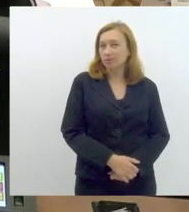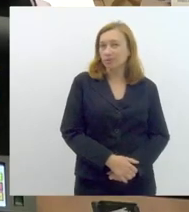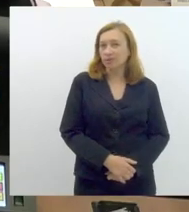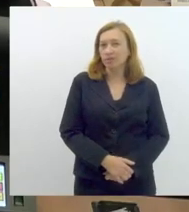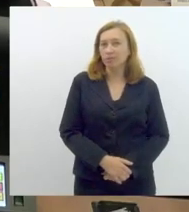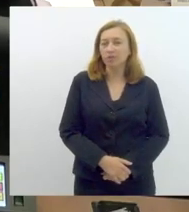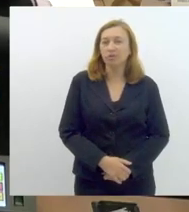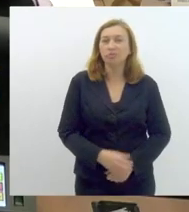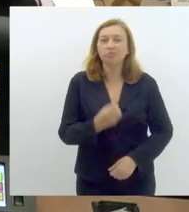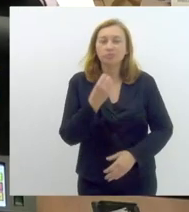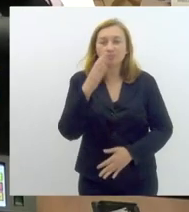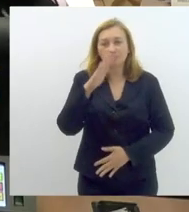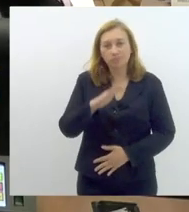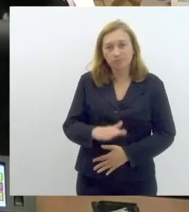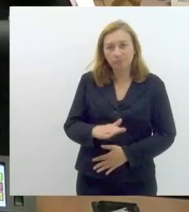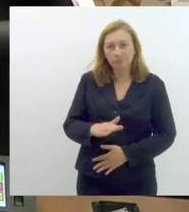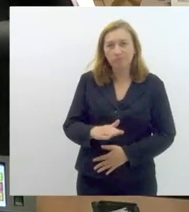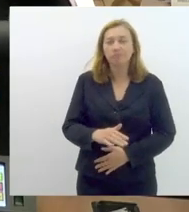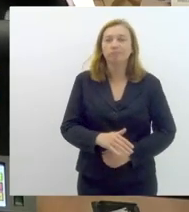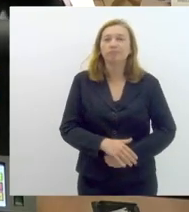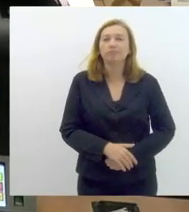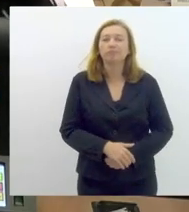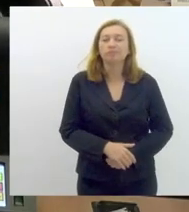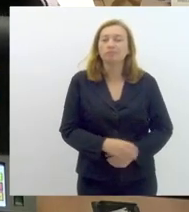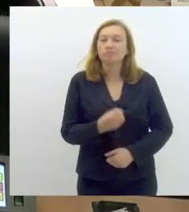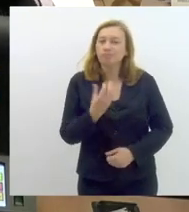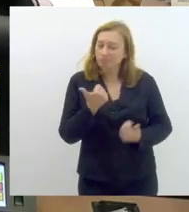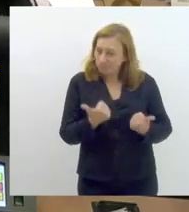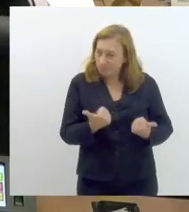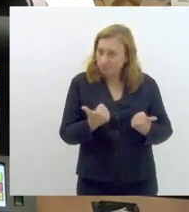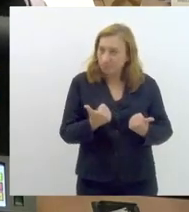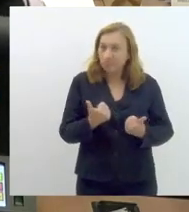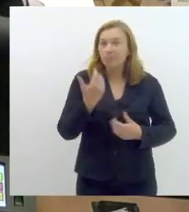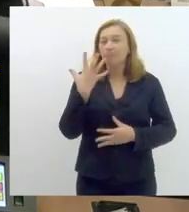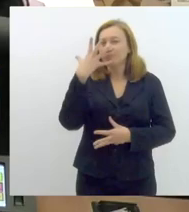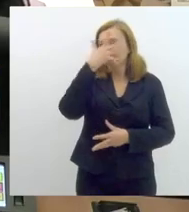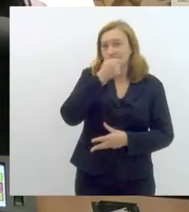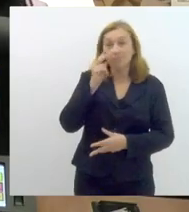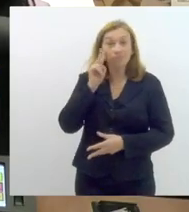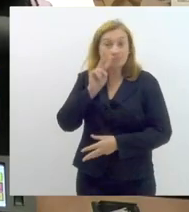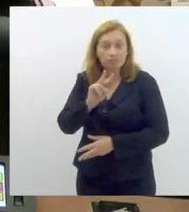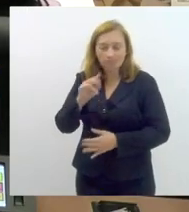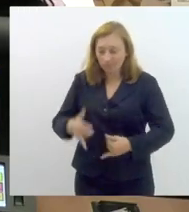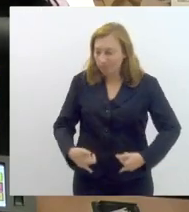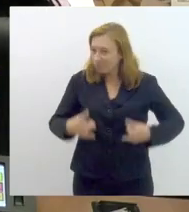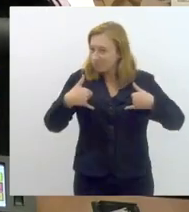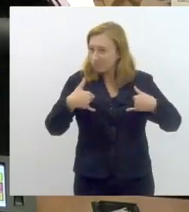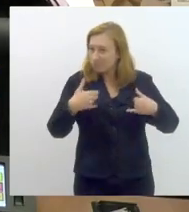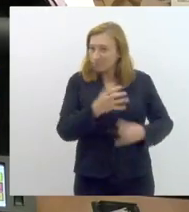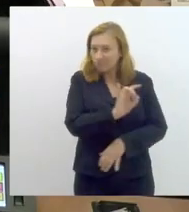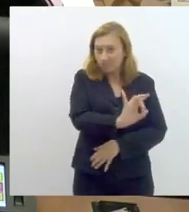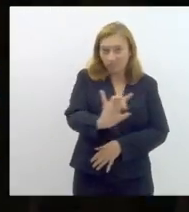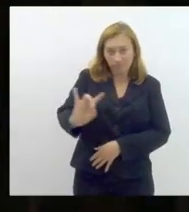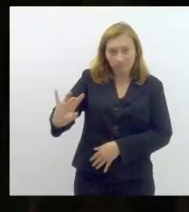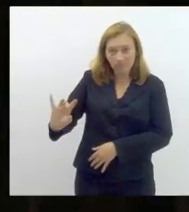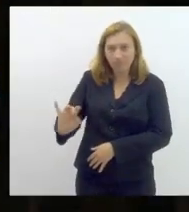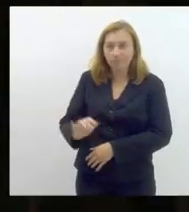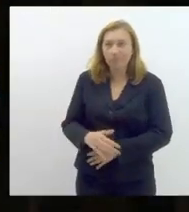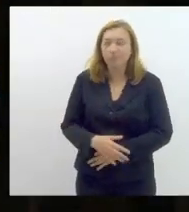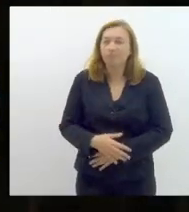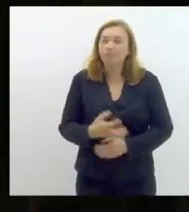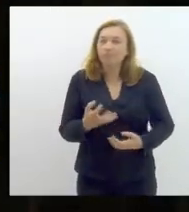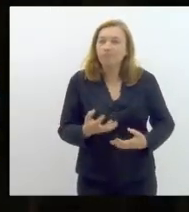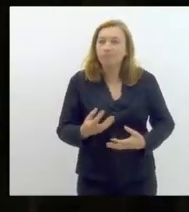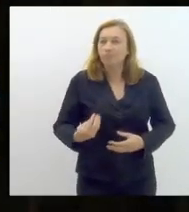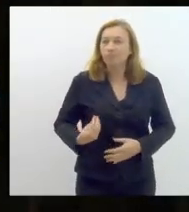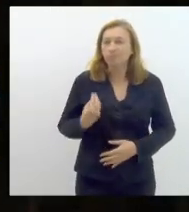Boa tarde, PJs. Tudo bem? É lindo ver vocês aqui. Estou muito orgulhosa de cada um de vocês. Queria muito